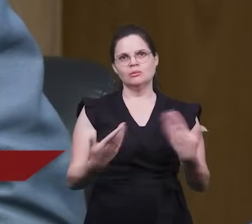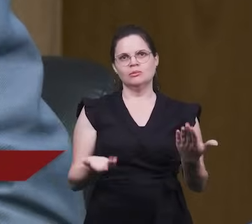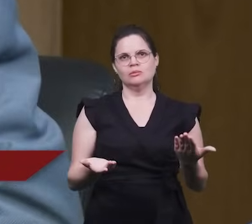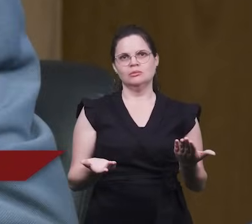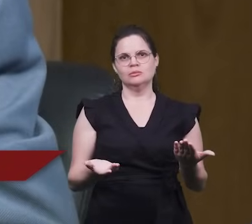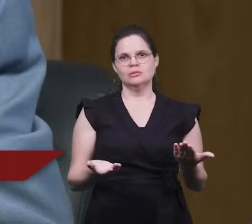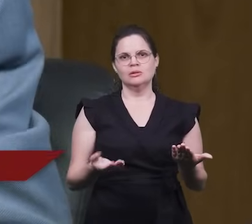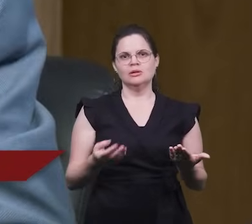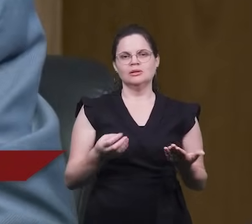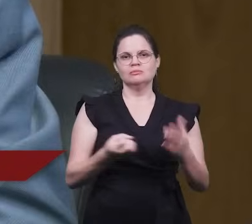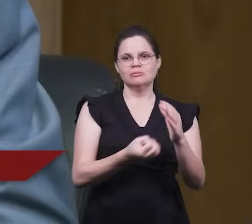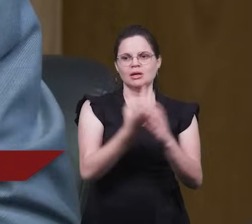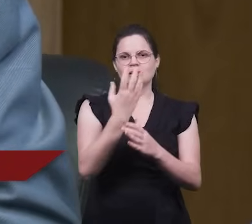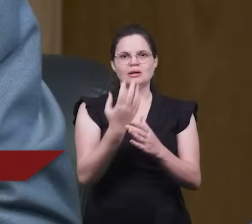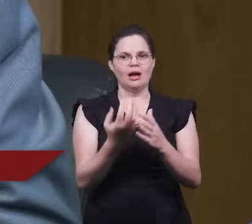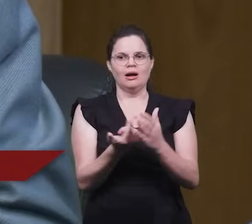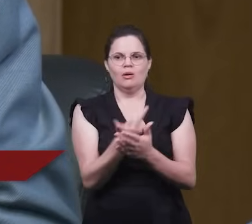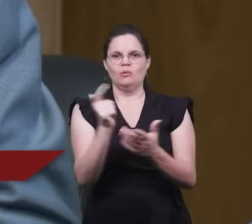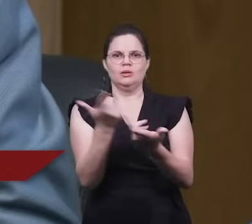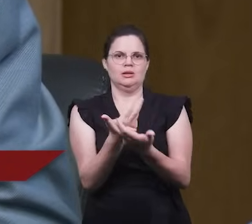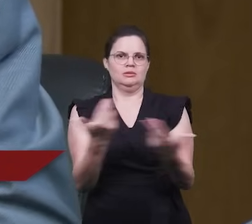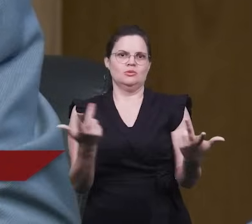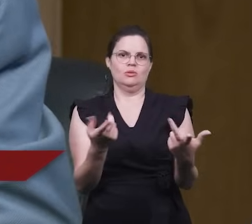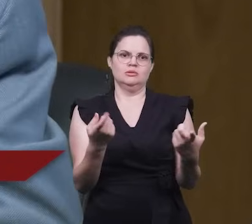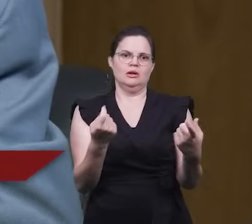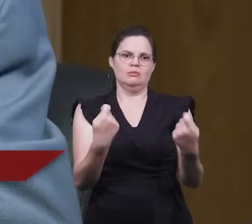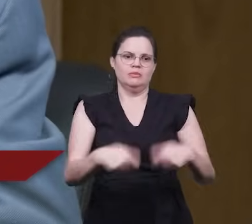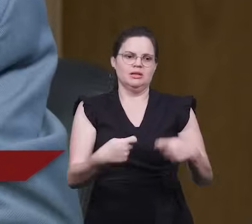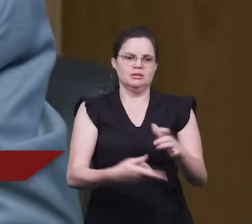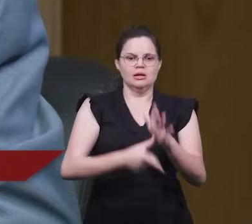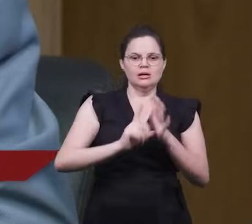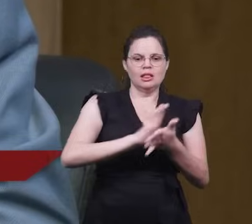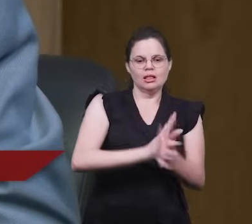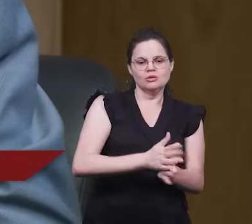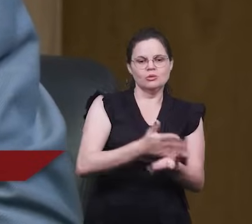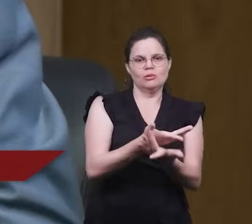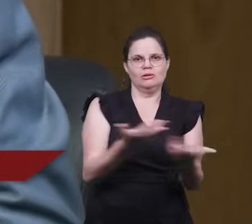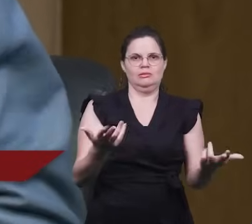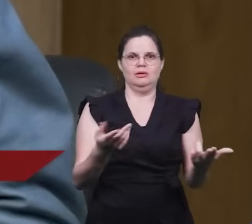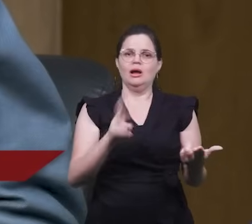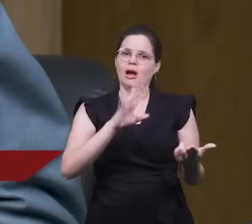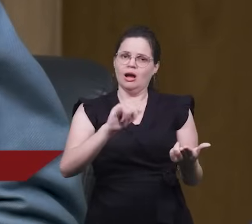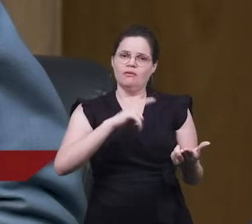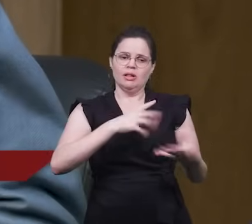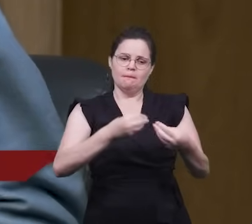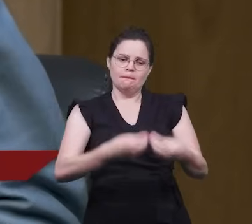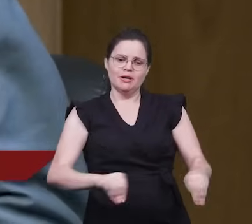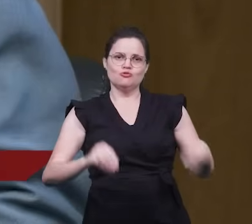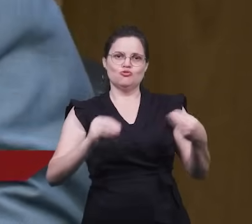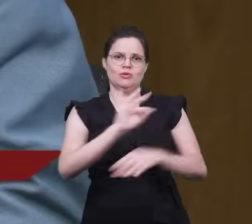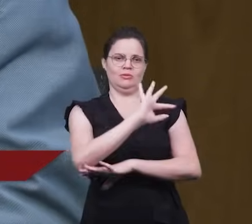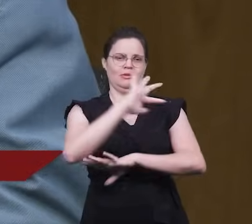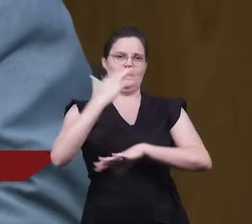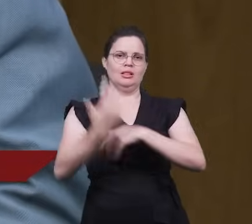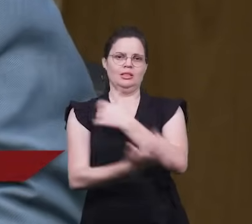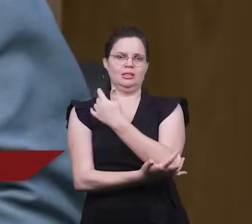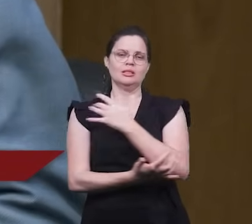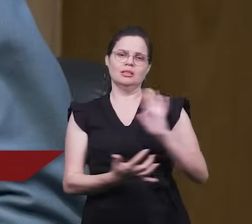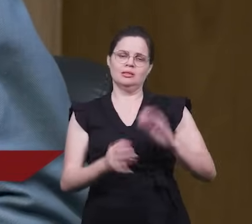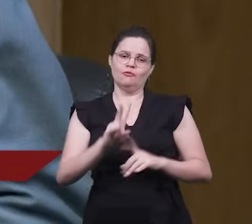entrar em outras fronteiras, e essas outras fronteiras agridem, estão